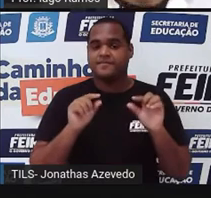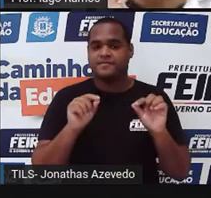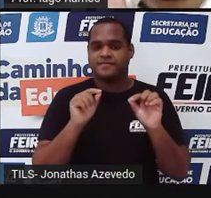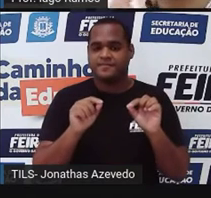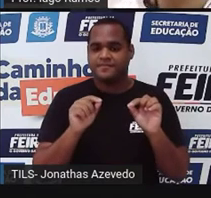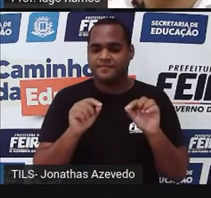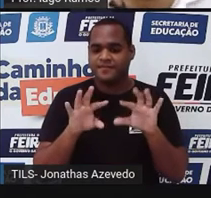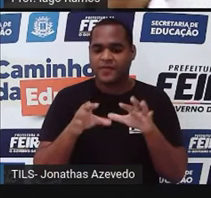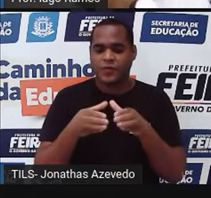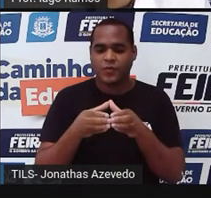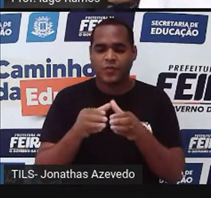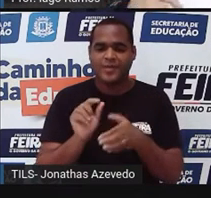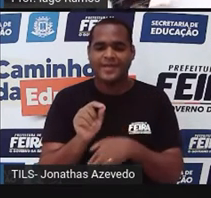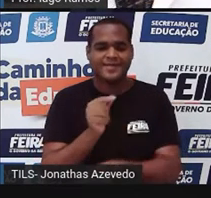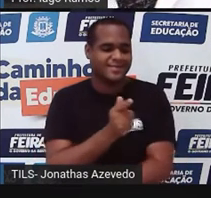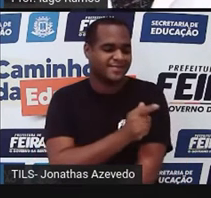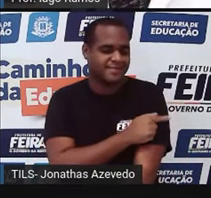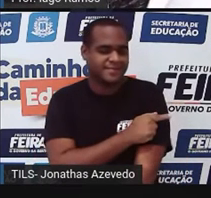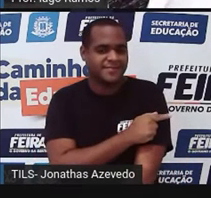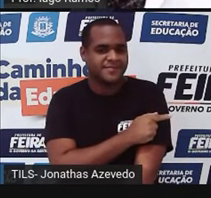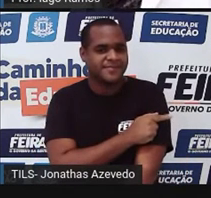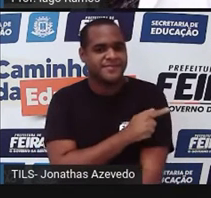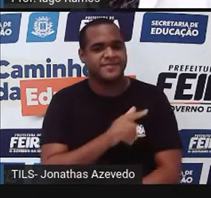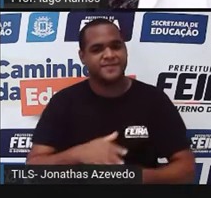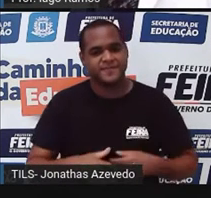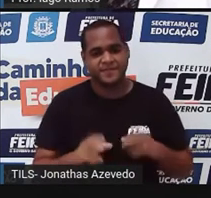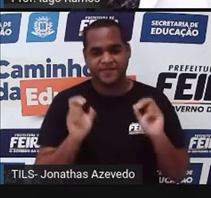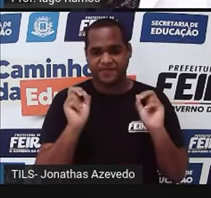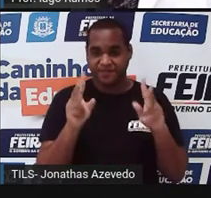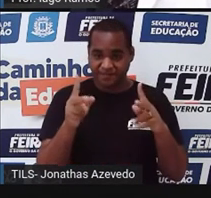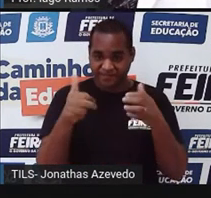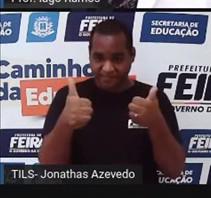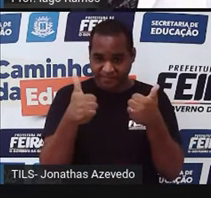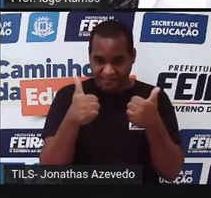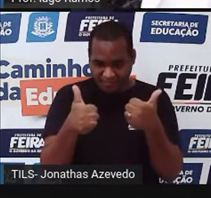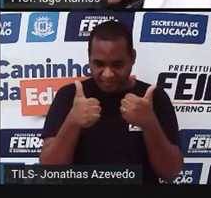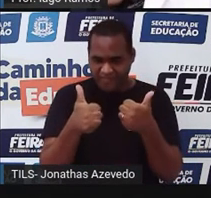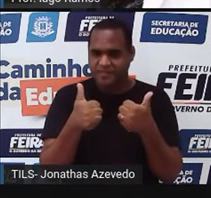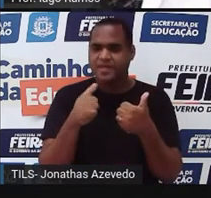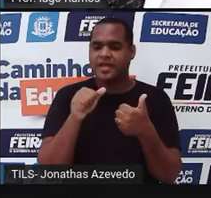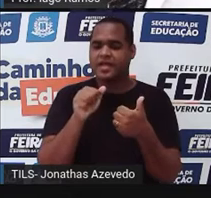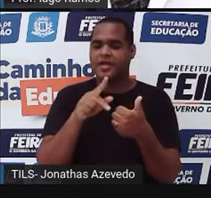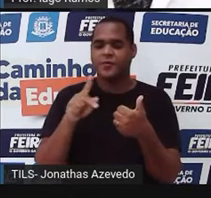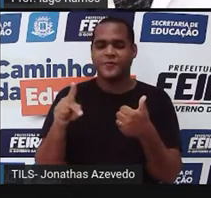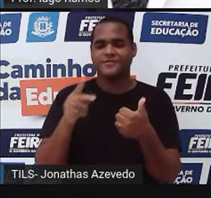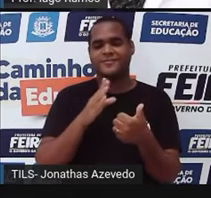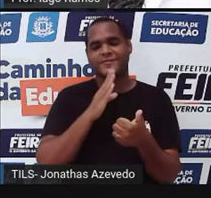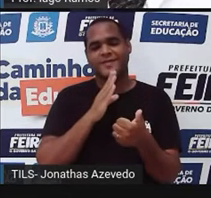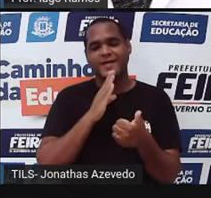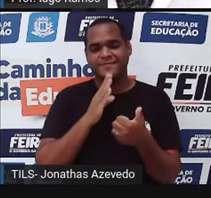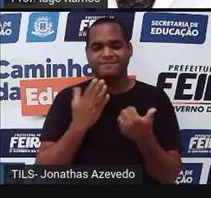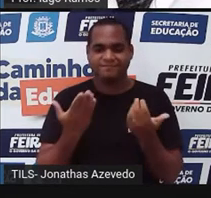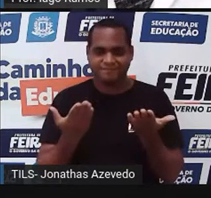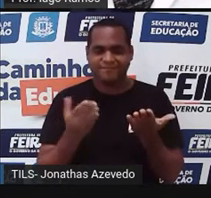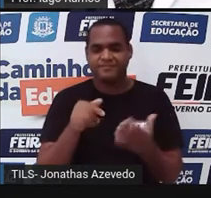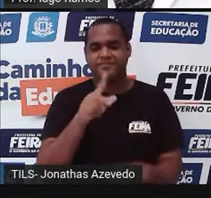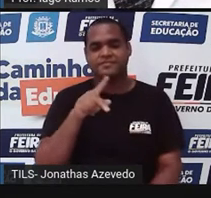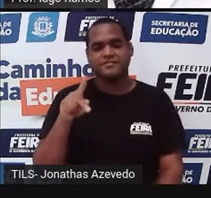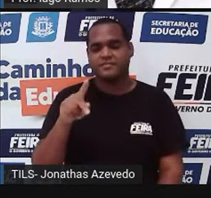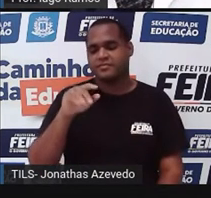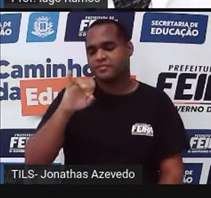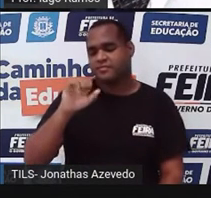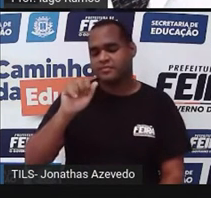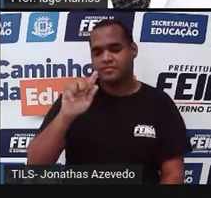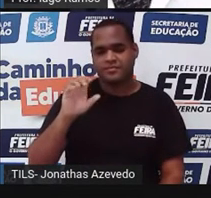turminhas de sétimo ano. Beleza? Valeu! Esse professor você já conhece, sou o professor